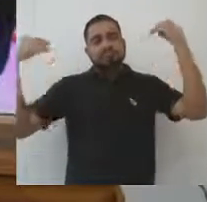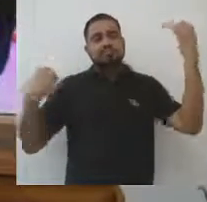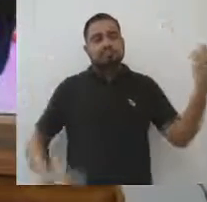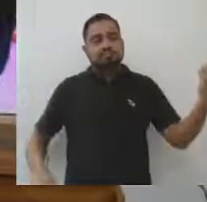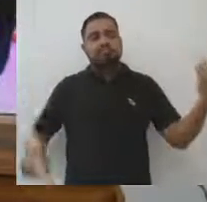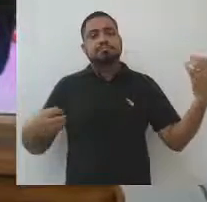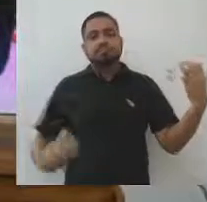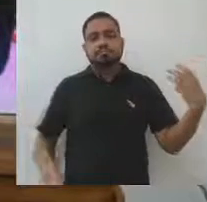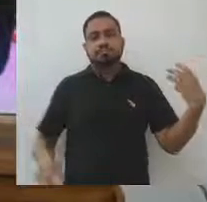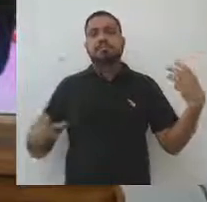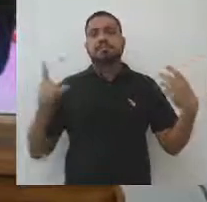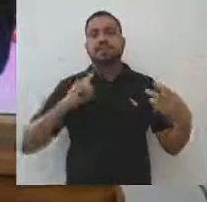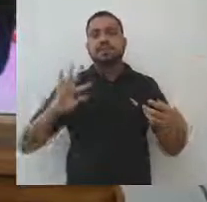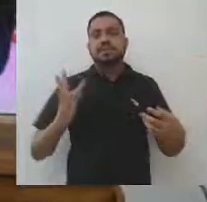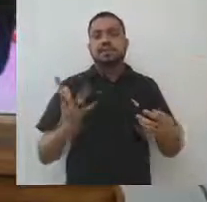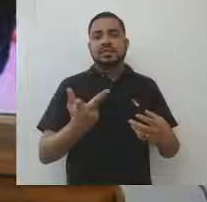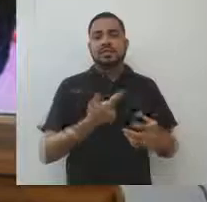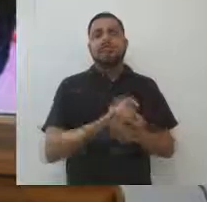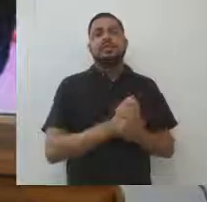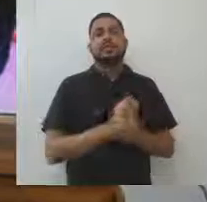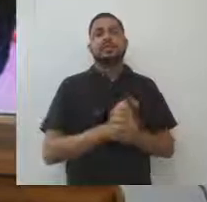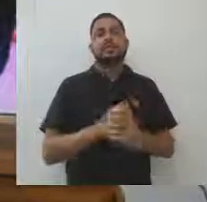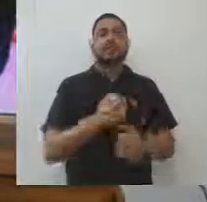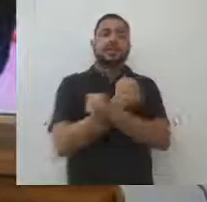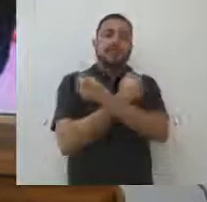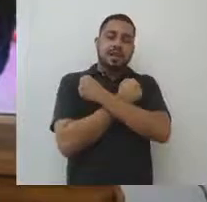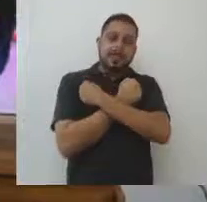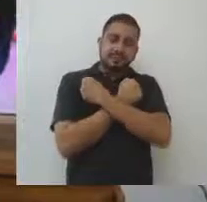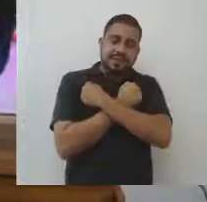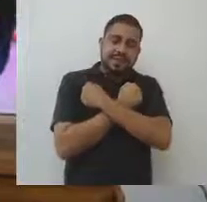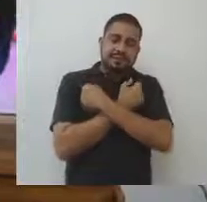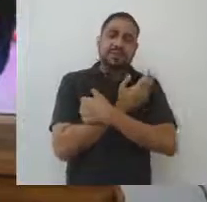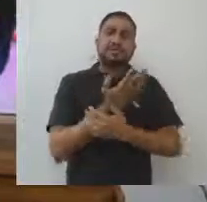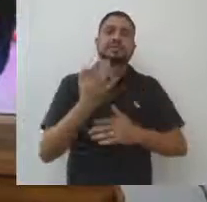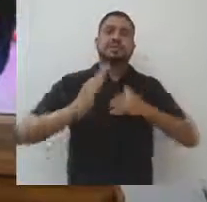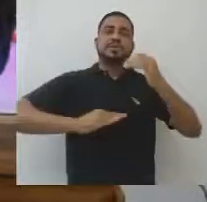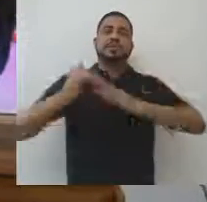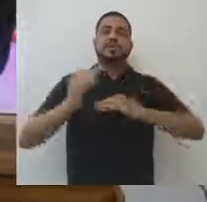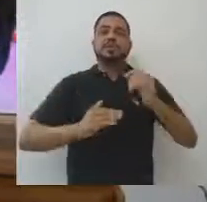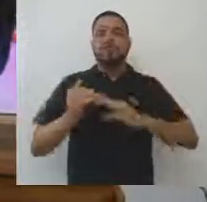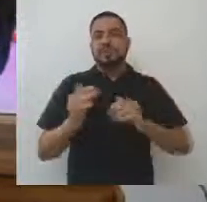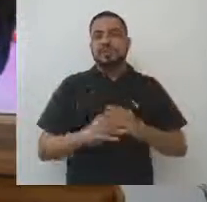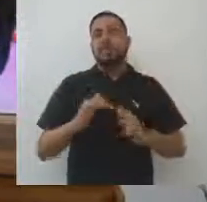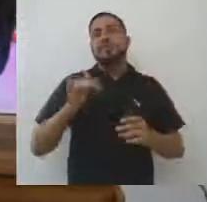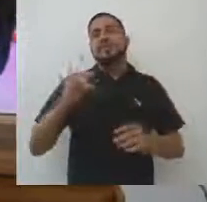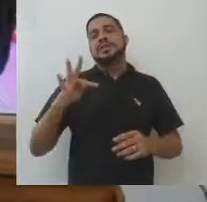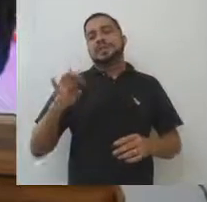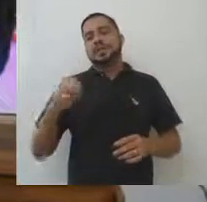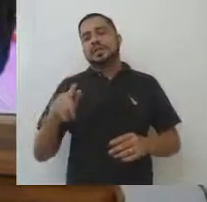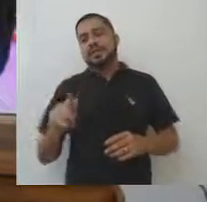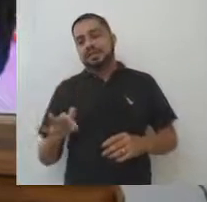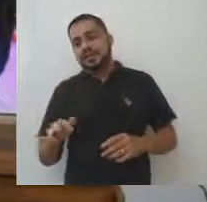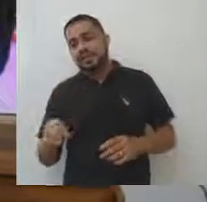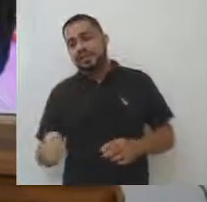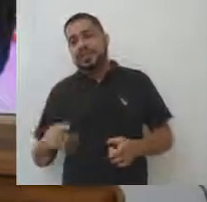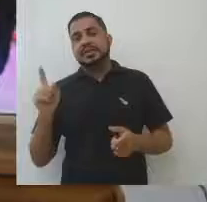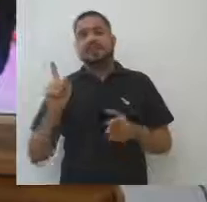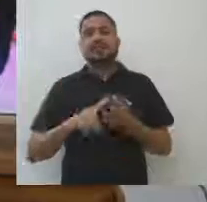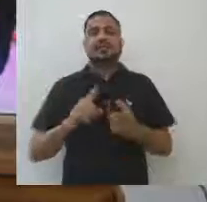Então, eles trazem isso daí. Então, um grande abraço para os grandes profissionais aí da Fit Dance. A